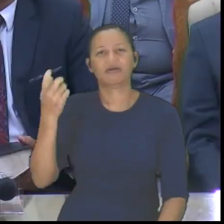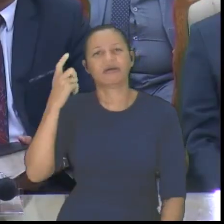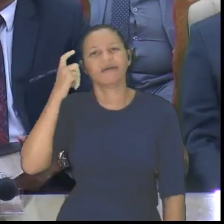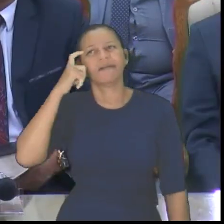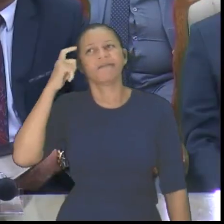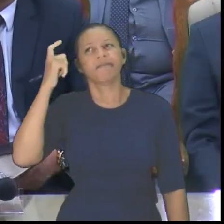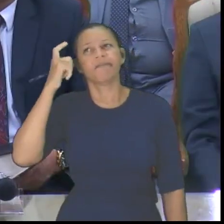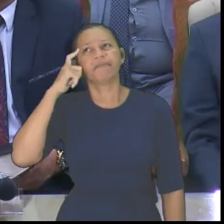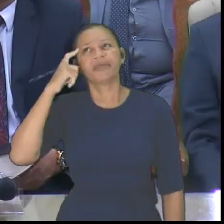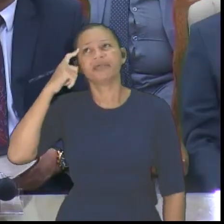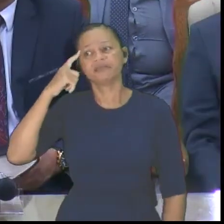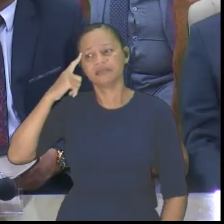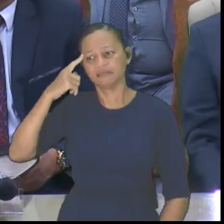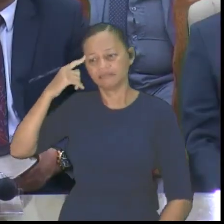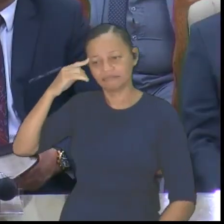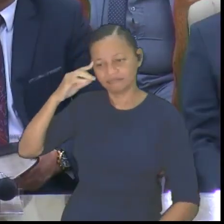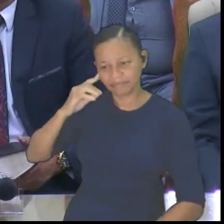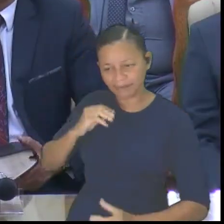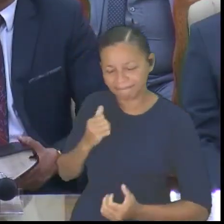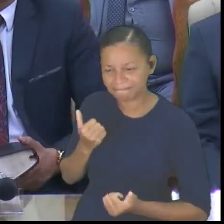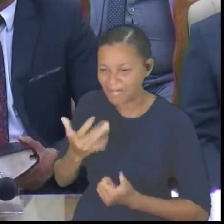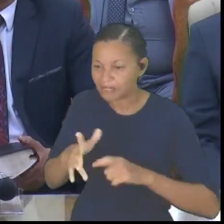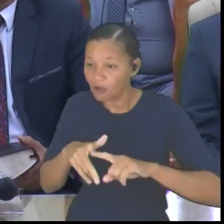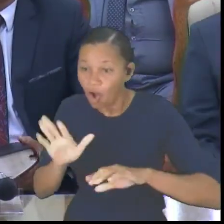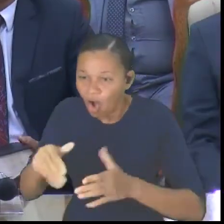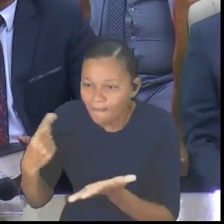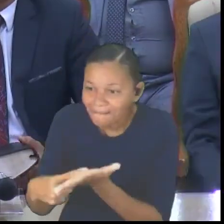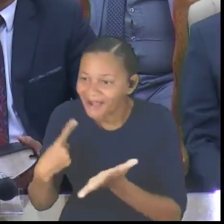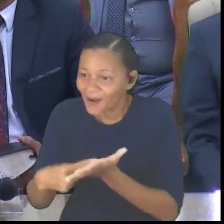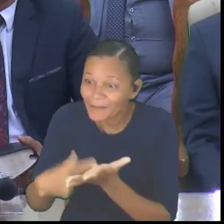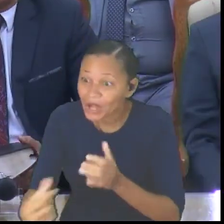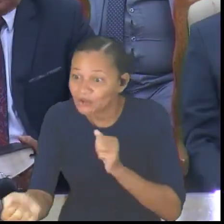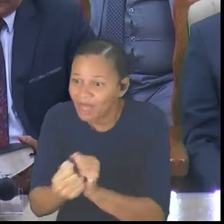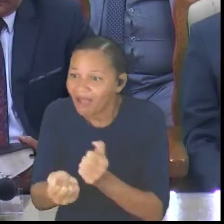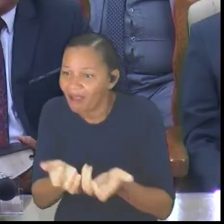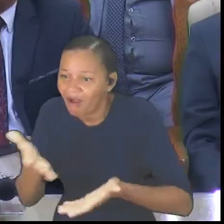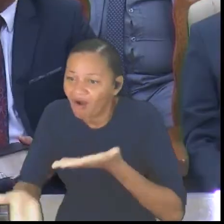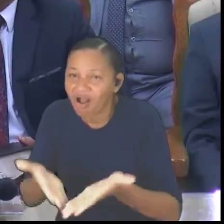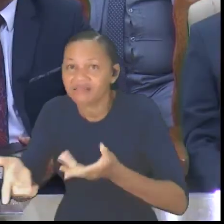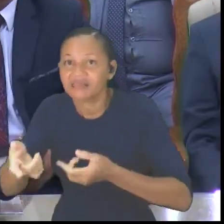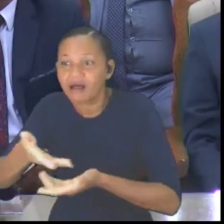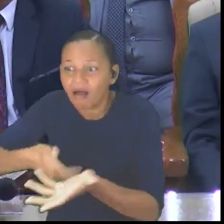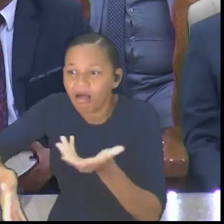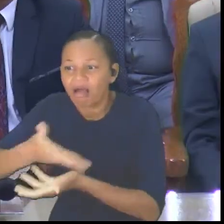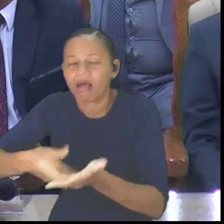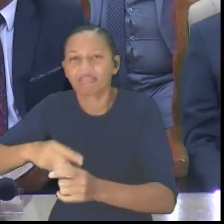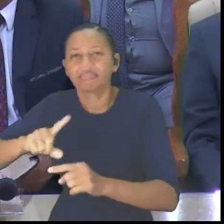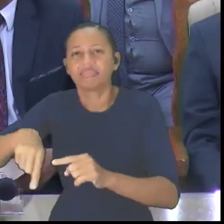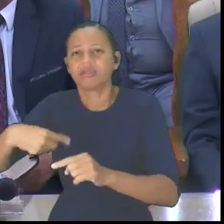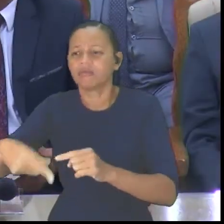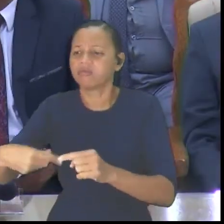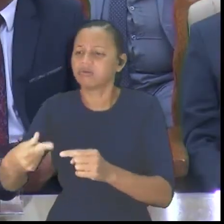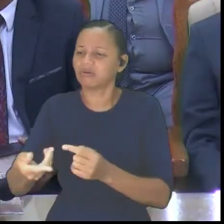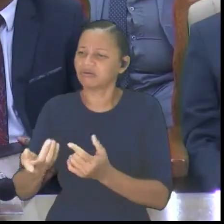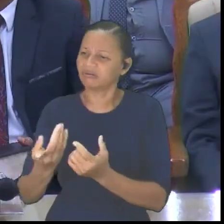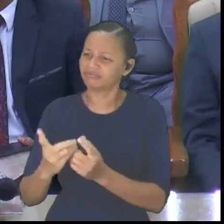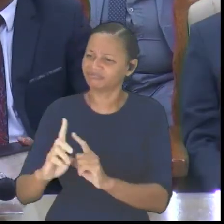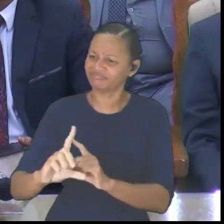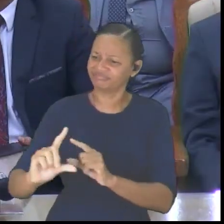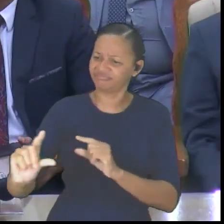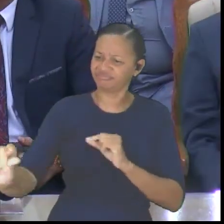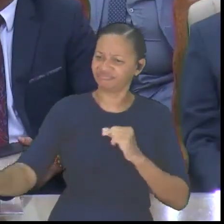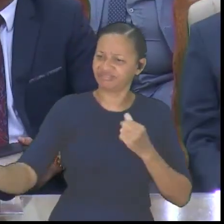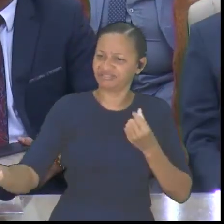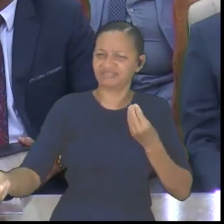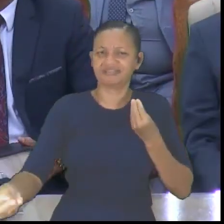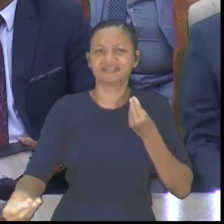pensamentos que Deus colocou na sua mente trouxeram às vidas delas, e em troca da sua dedicação você